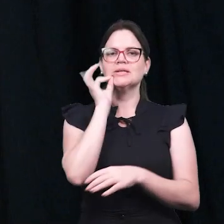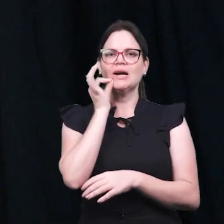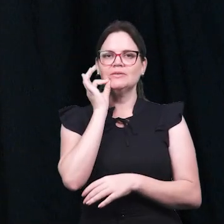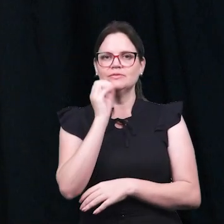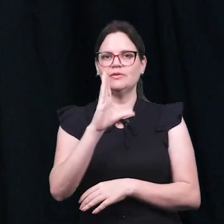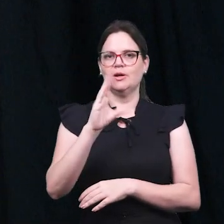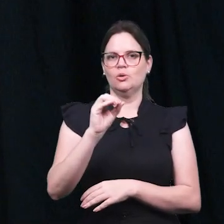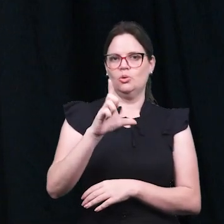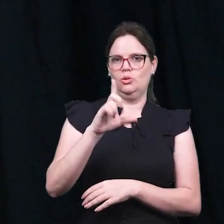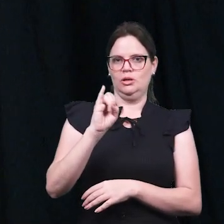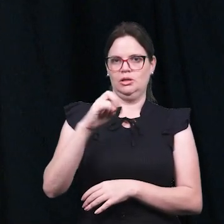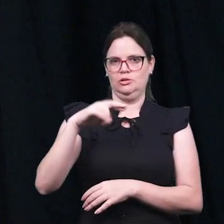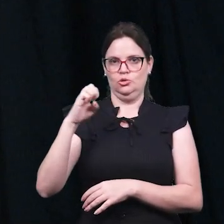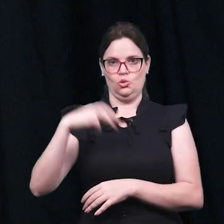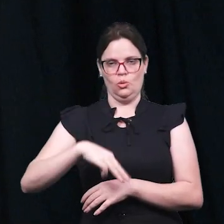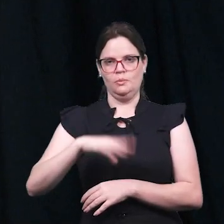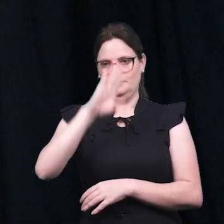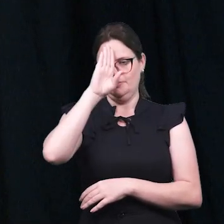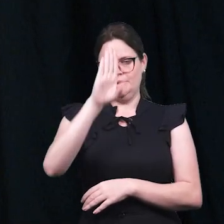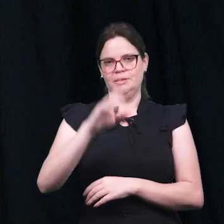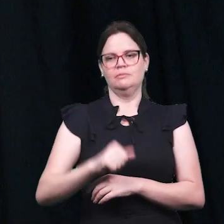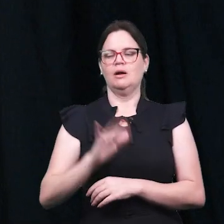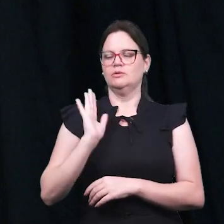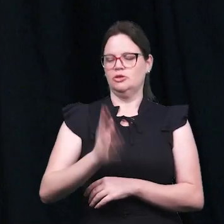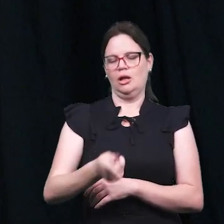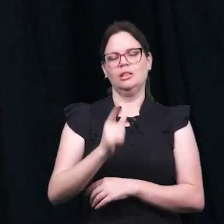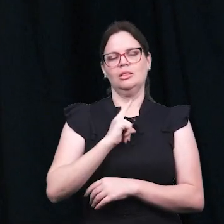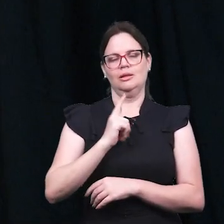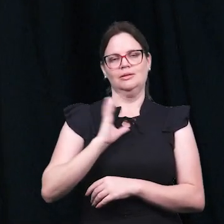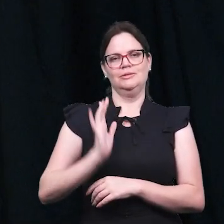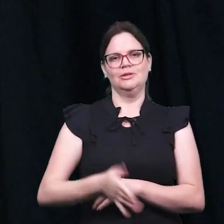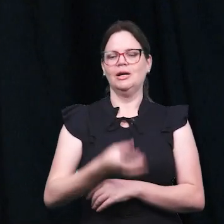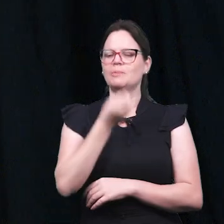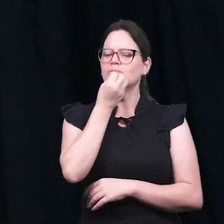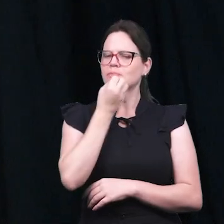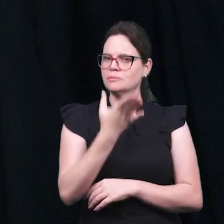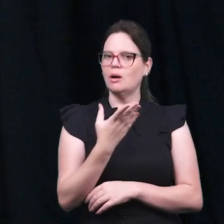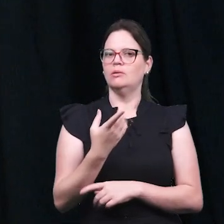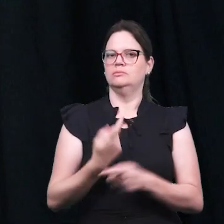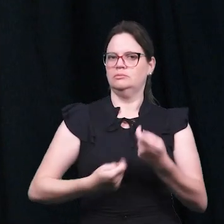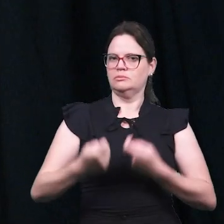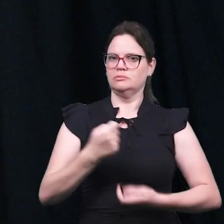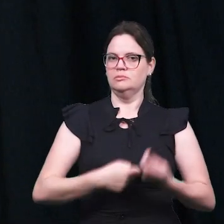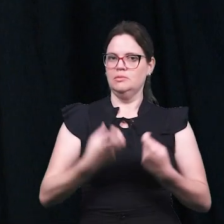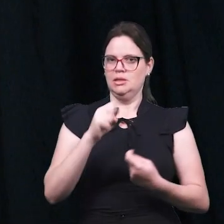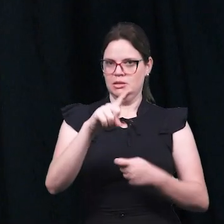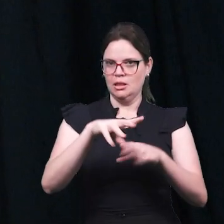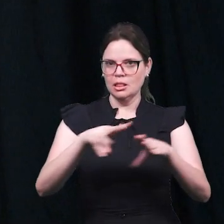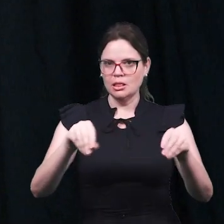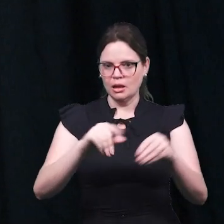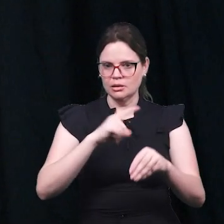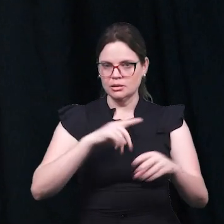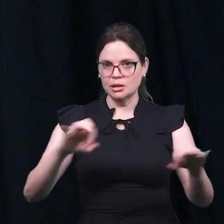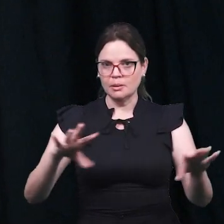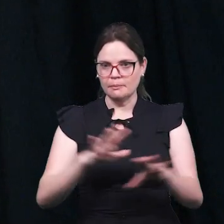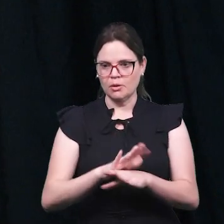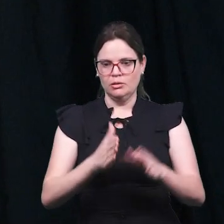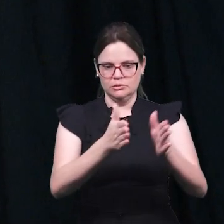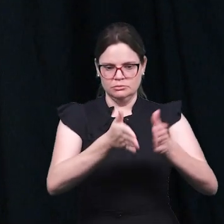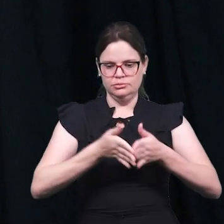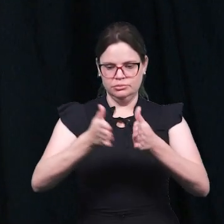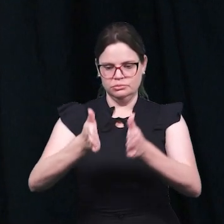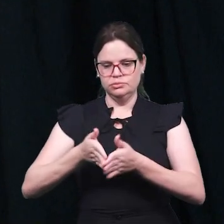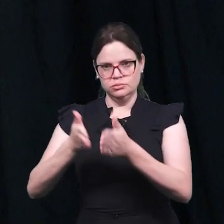café, principalmente Conilon, ocorrendo. E realmente é um bom negócio para quem já tem a terra, para quem já tem o know-how